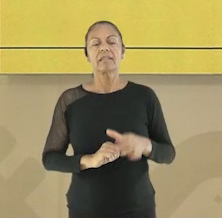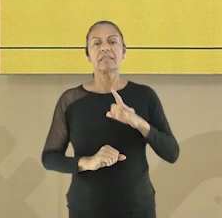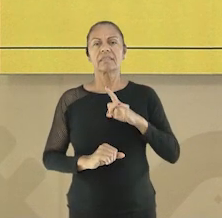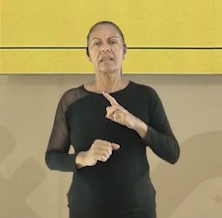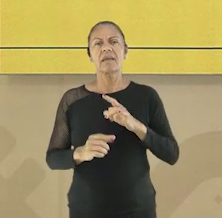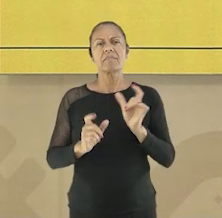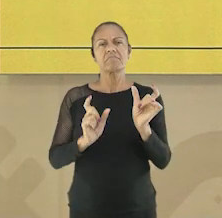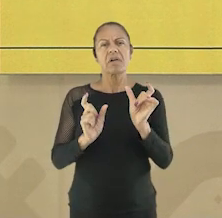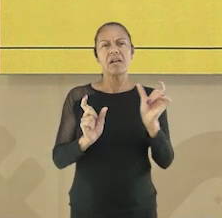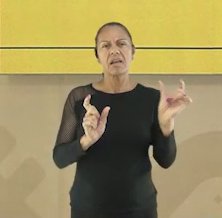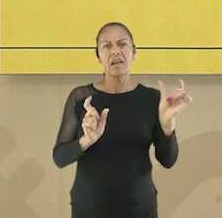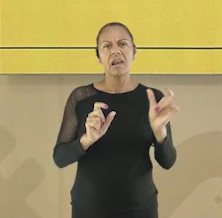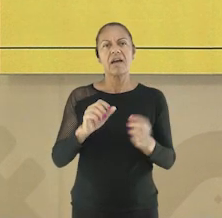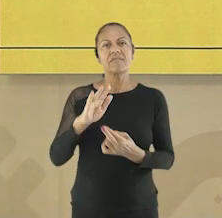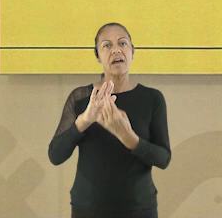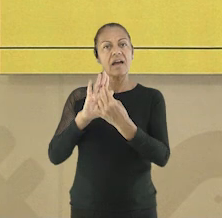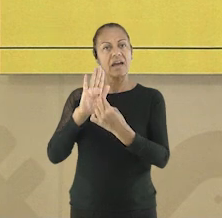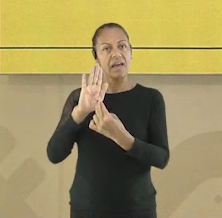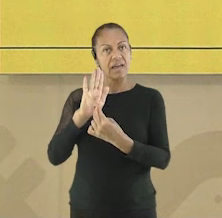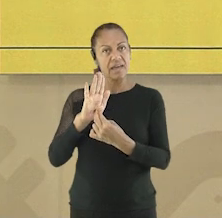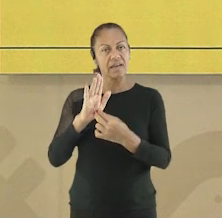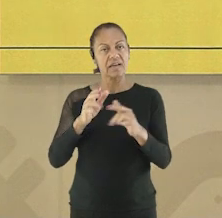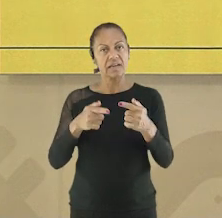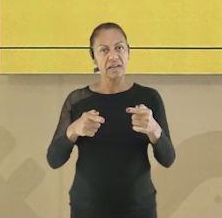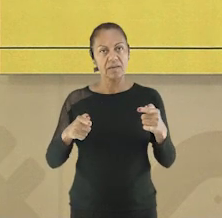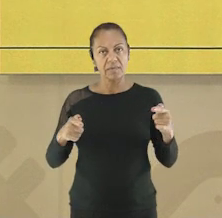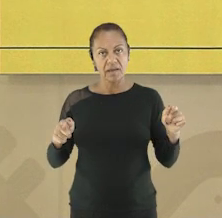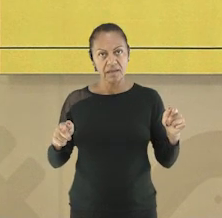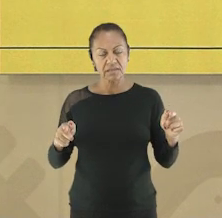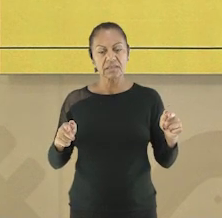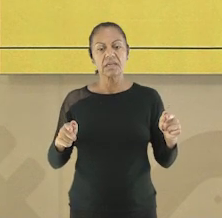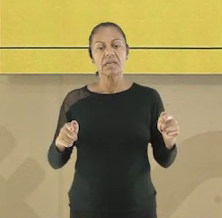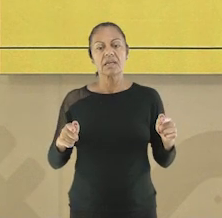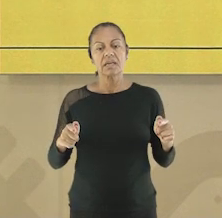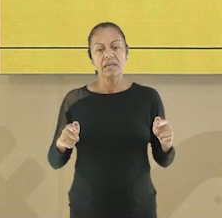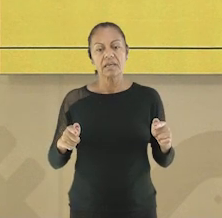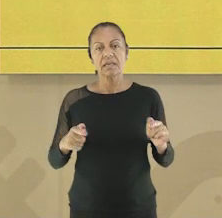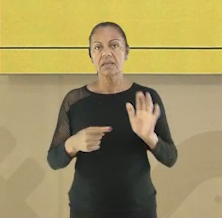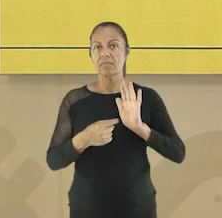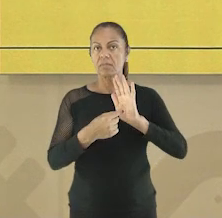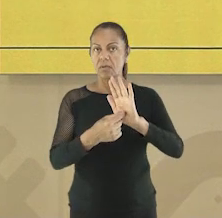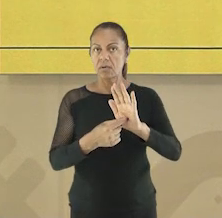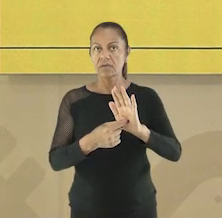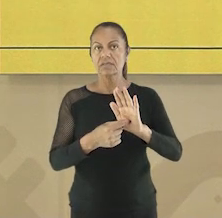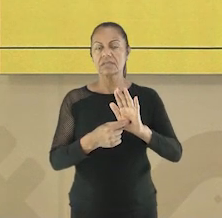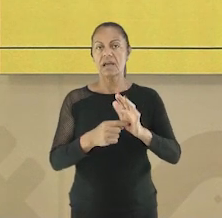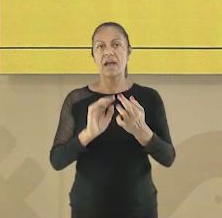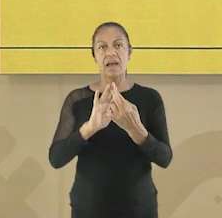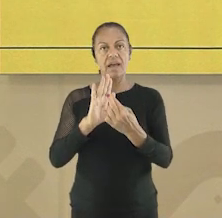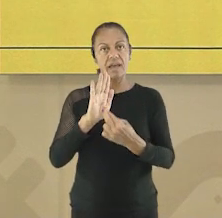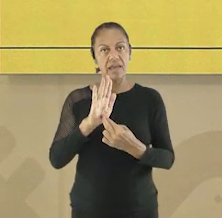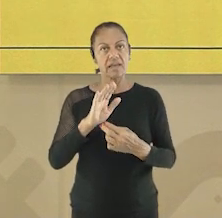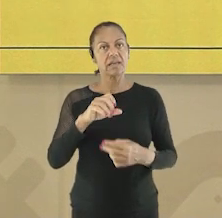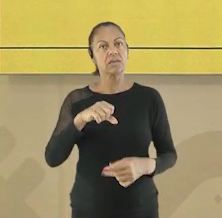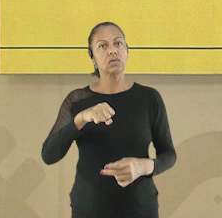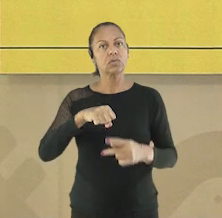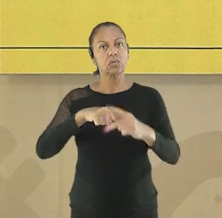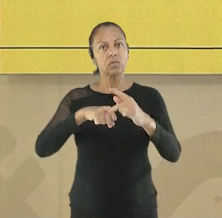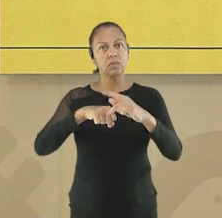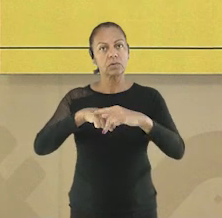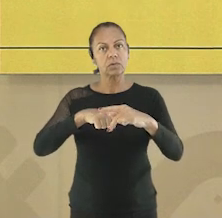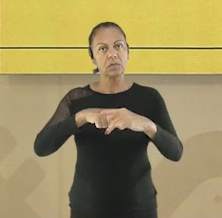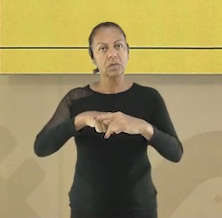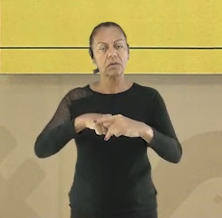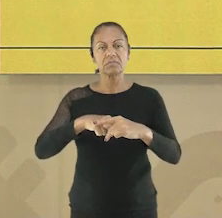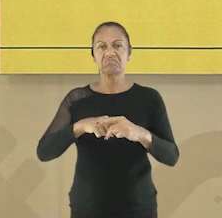que são mais fáceis de identificar, algumas regras gramaticais mais sutis e menos impactantes, como é o caso das regras de